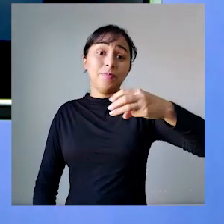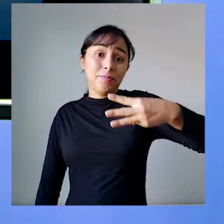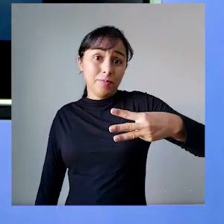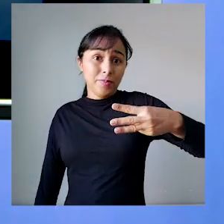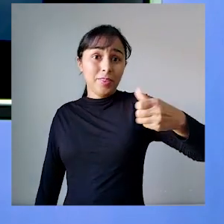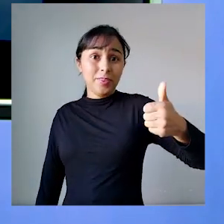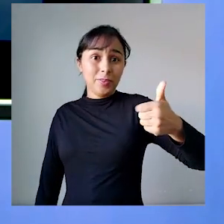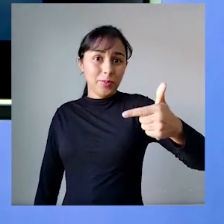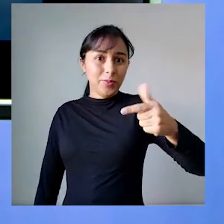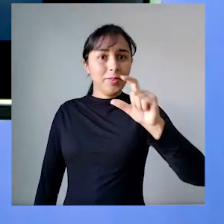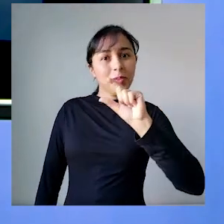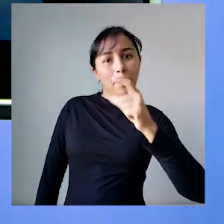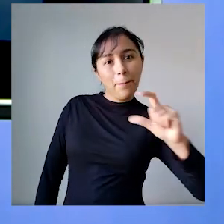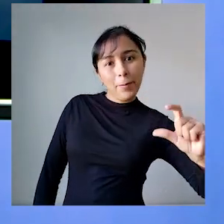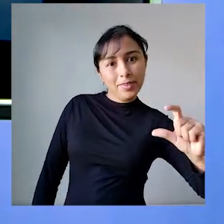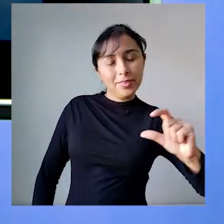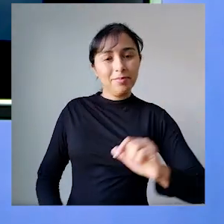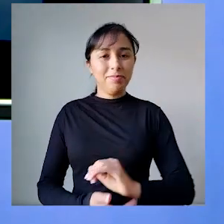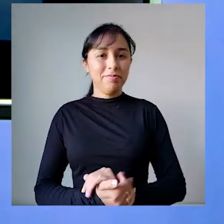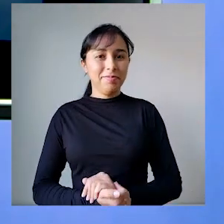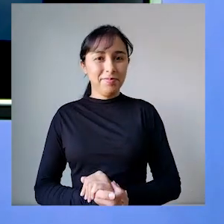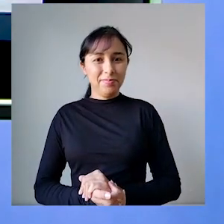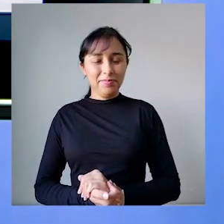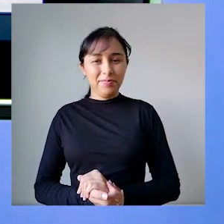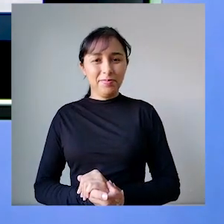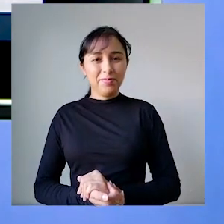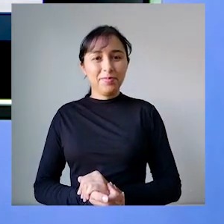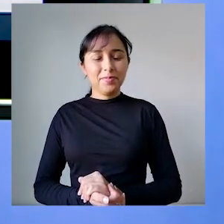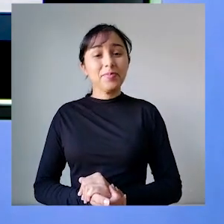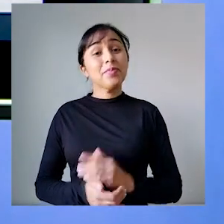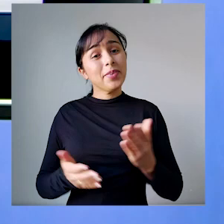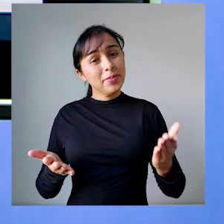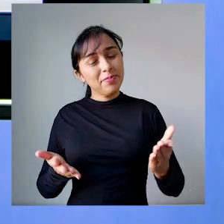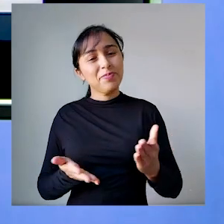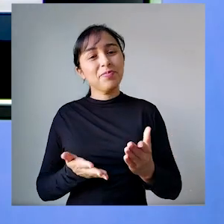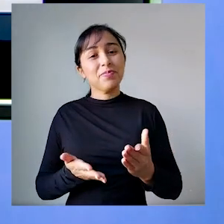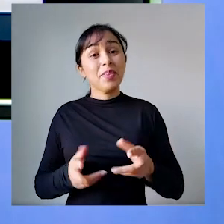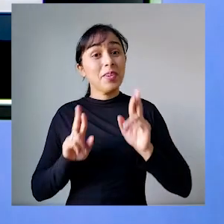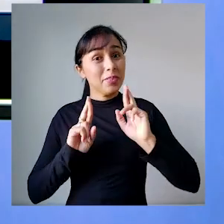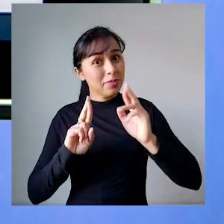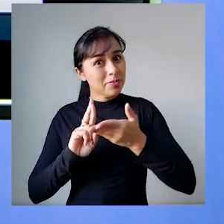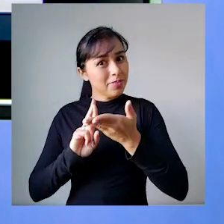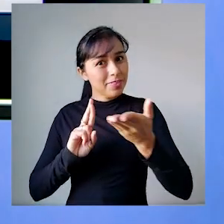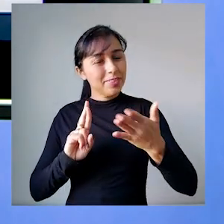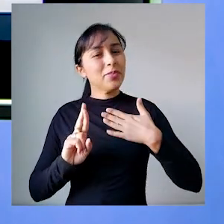quantidade de peças, 312 peças. Então, é isso